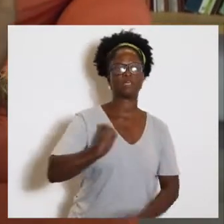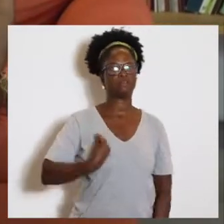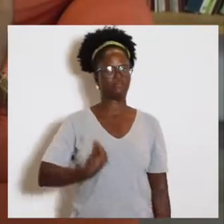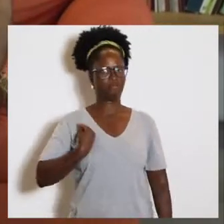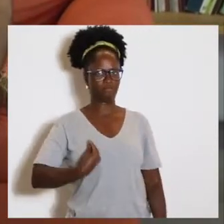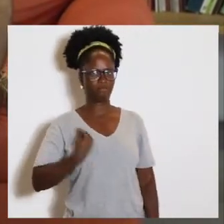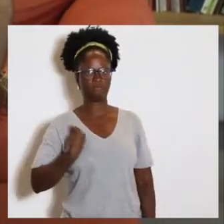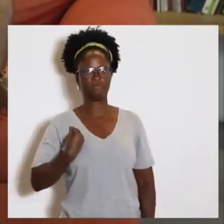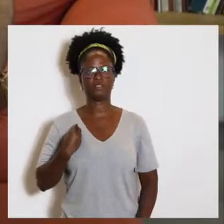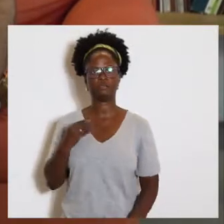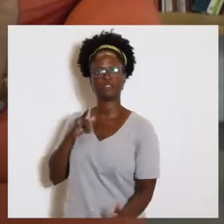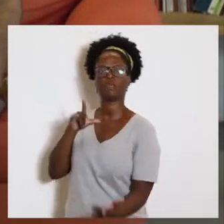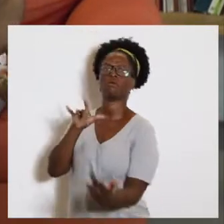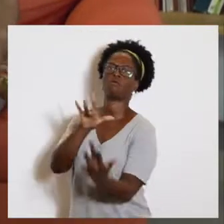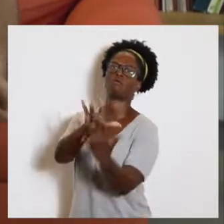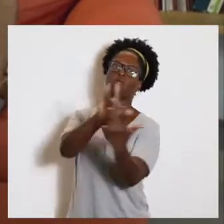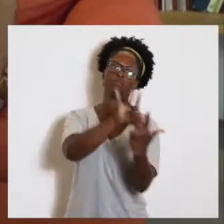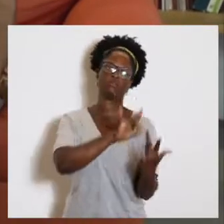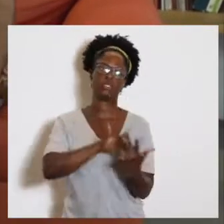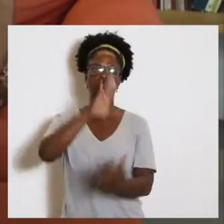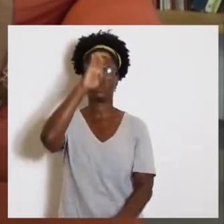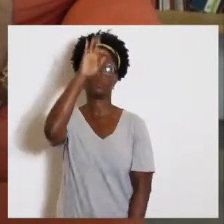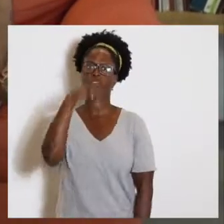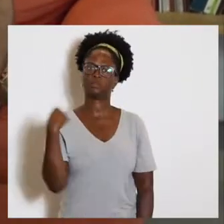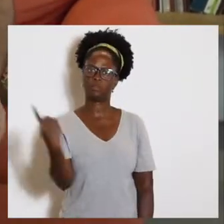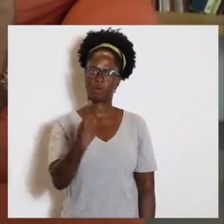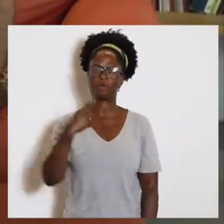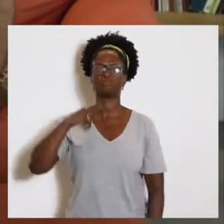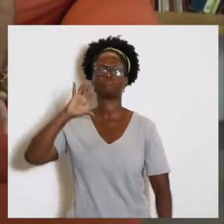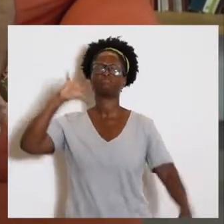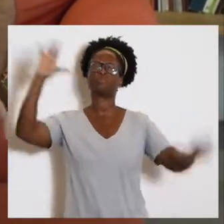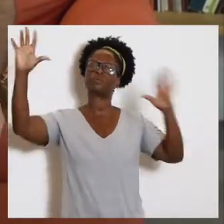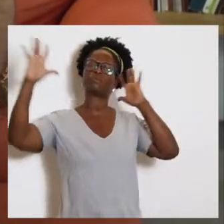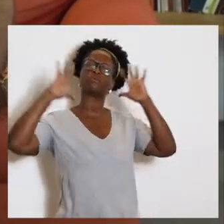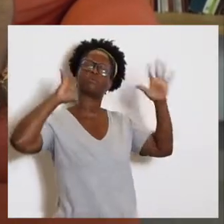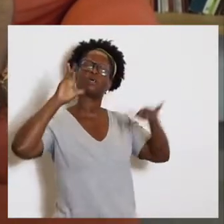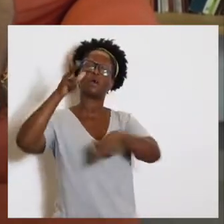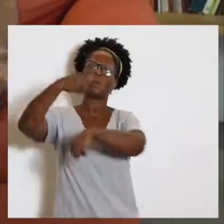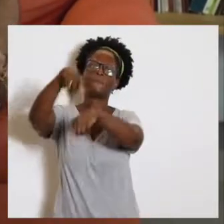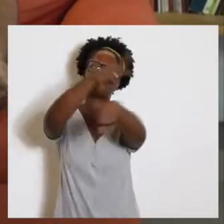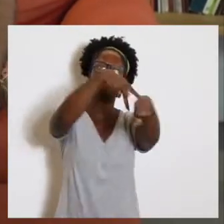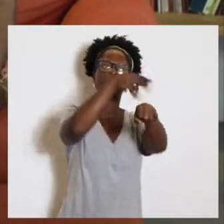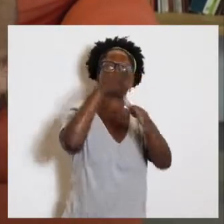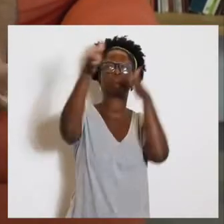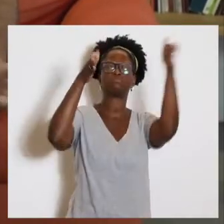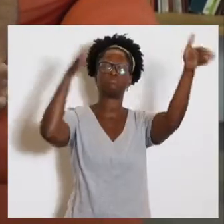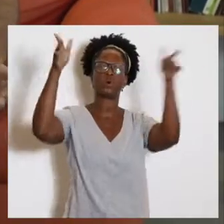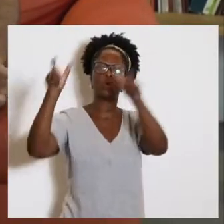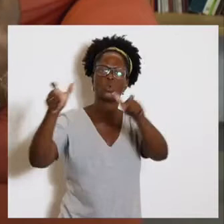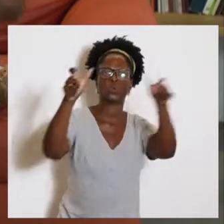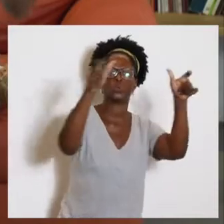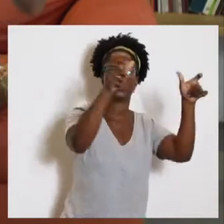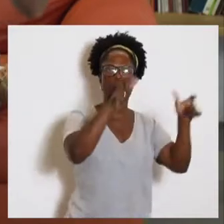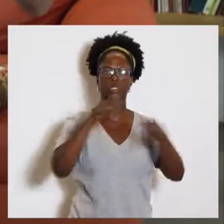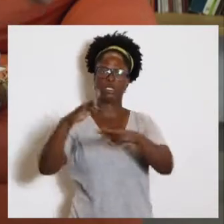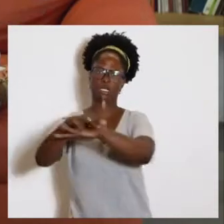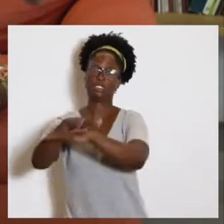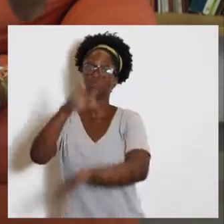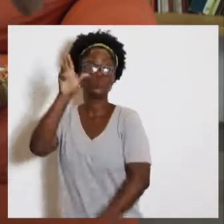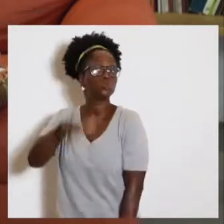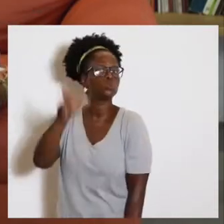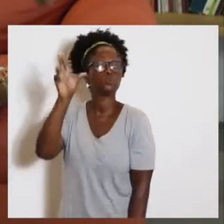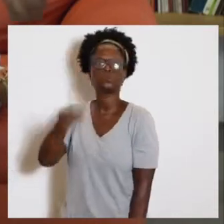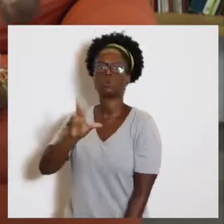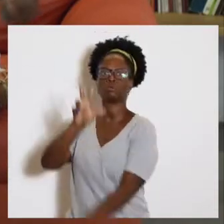estabelecemos contato fundamentalmente nós viajamos por outros países mas tem conosco lugares da cidade onde nunca